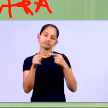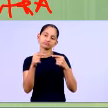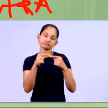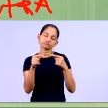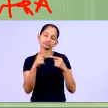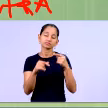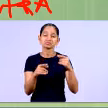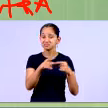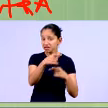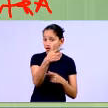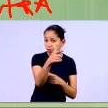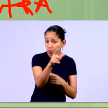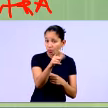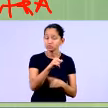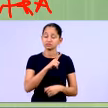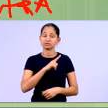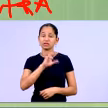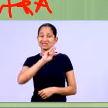recebe mais do que R$